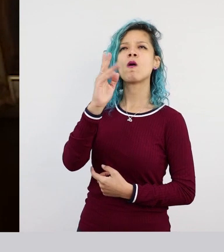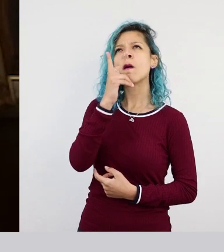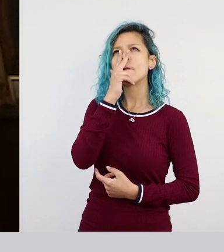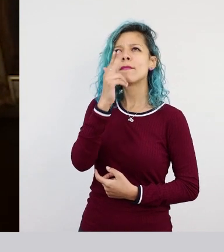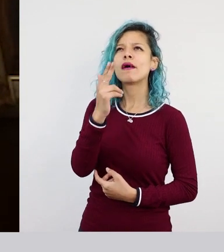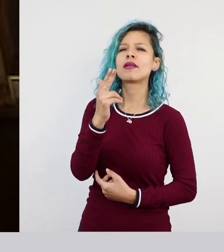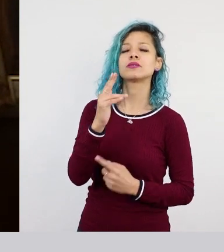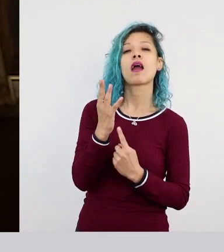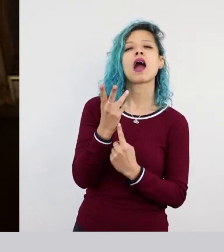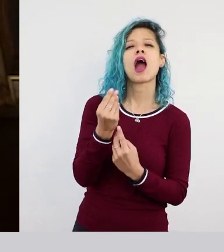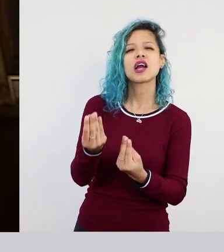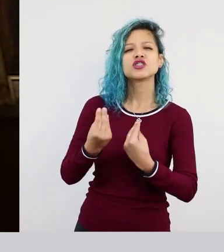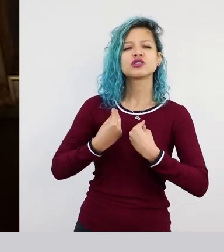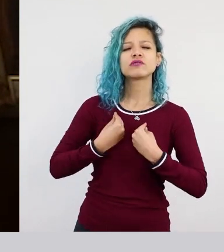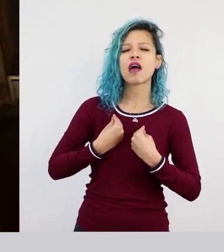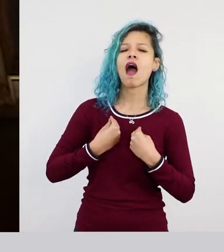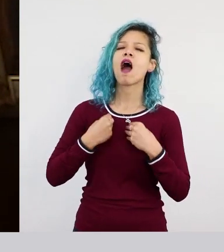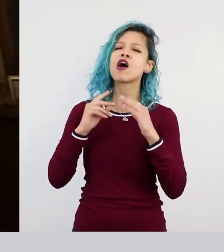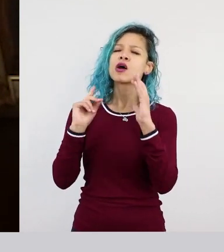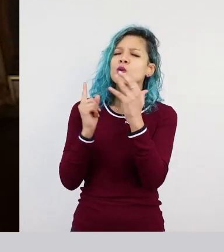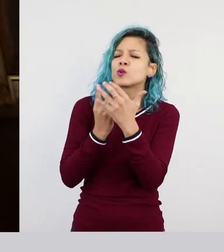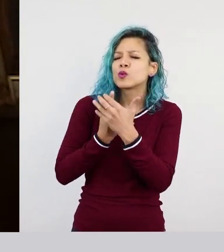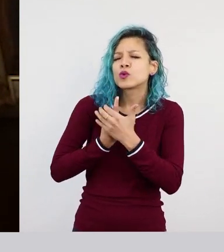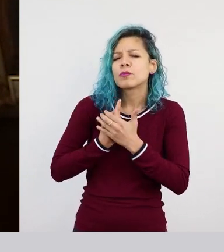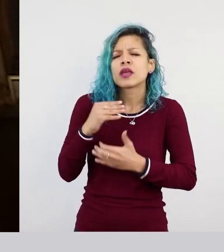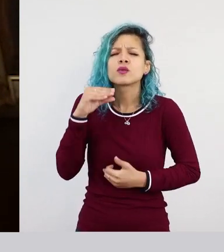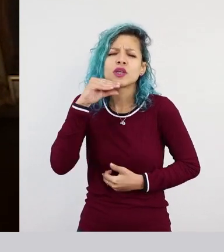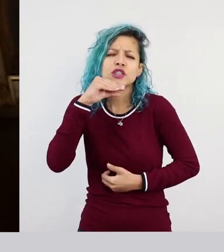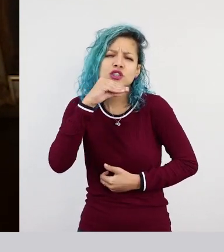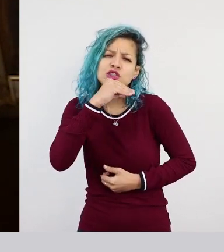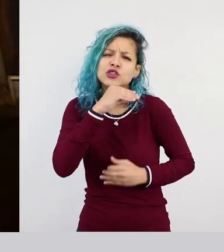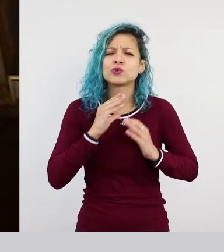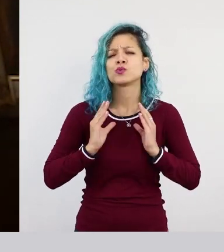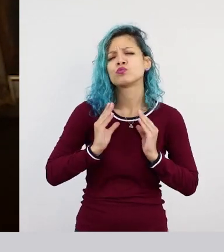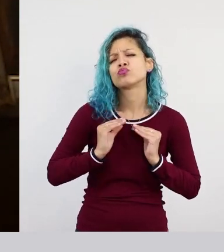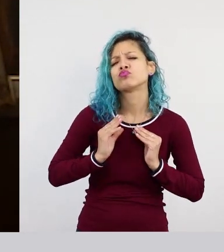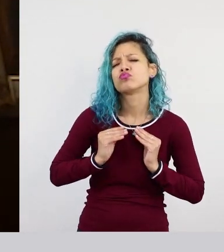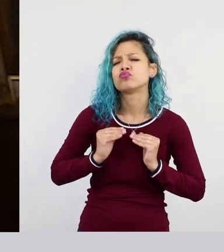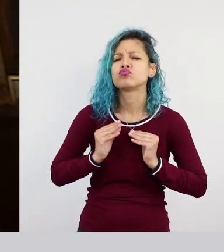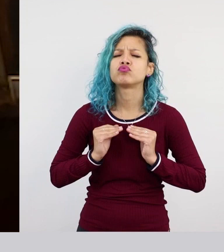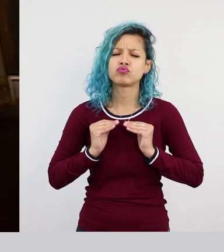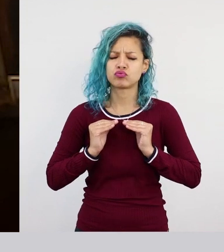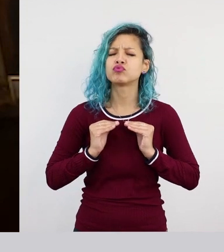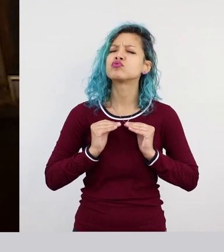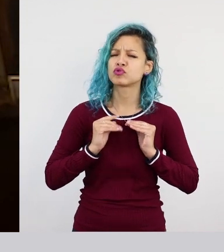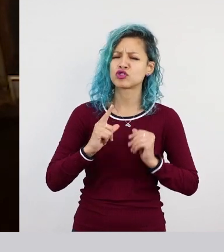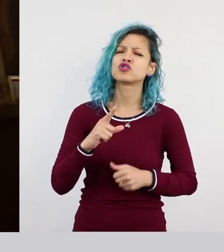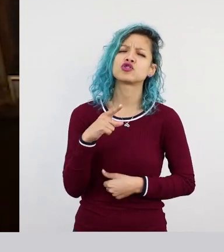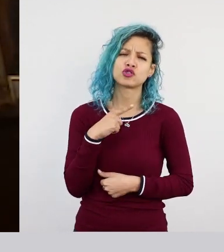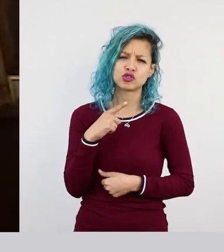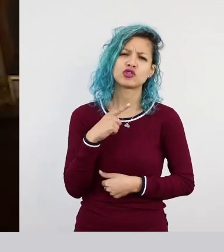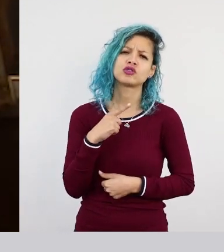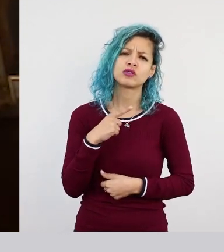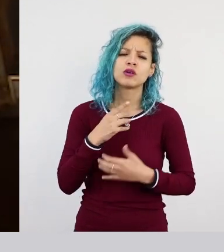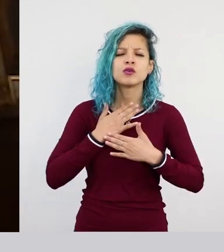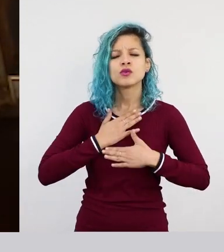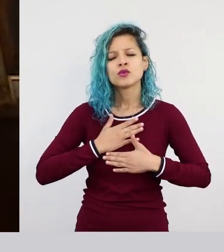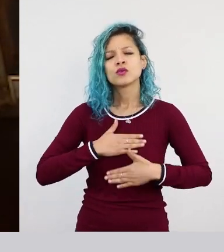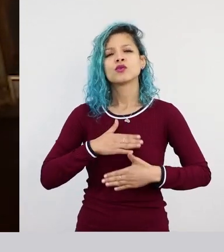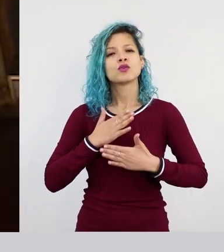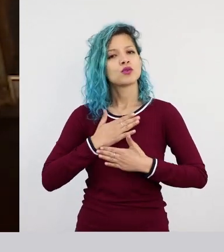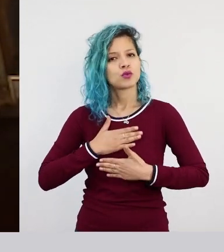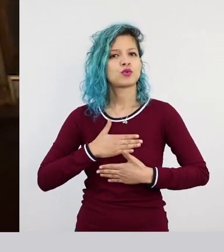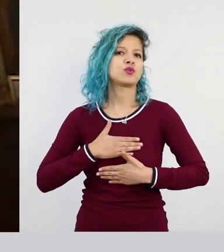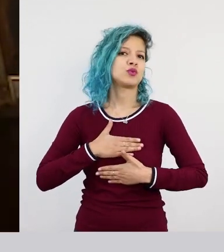nos trazia e nos embalava, né, nos agasalhava, nos dava